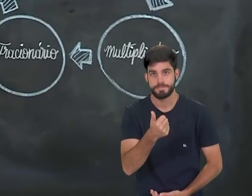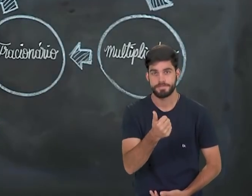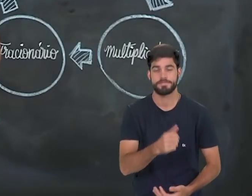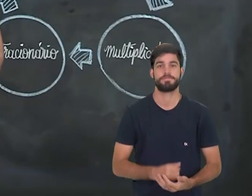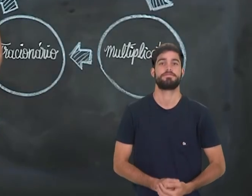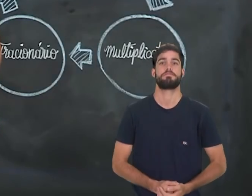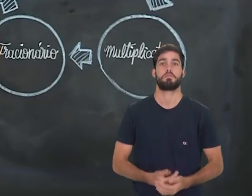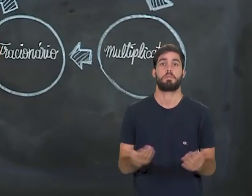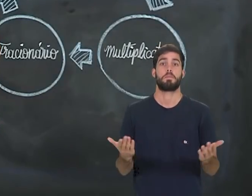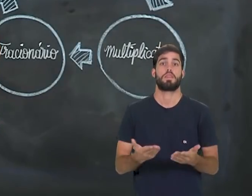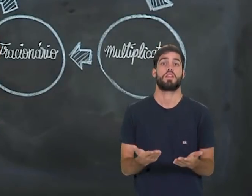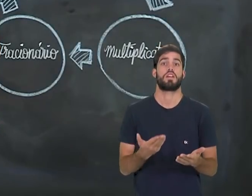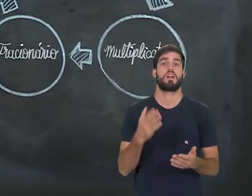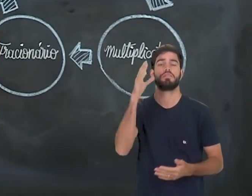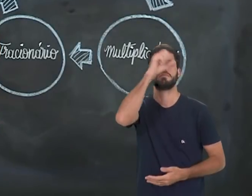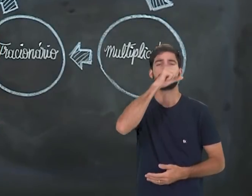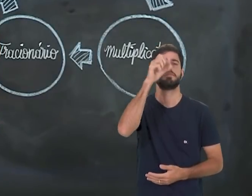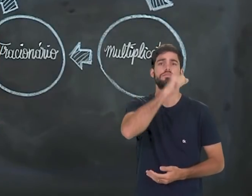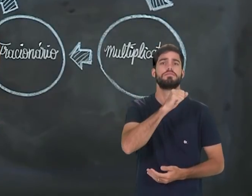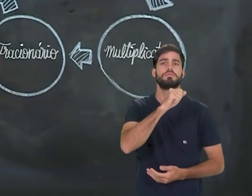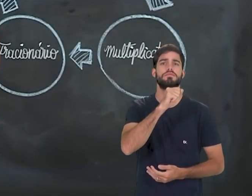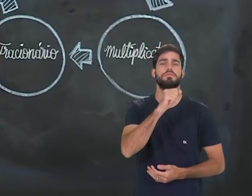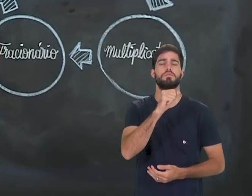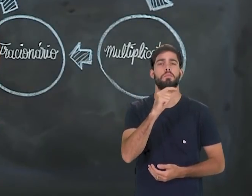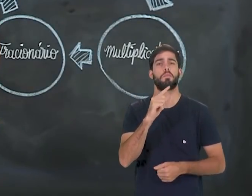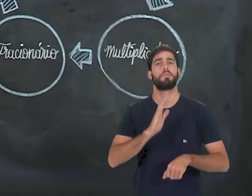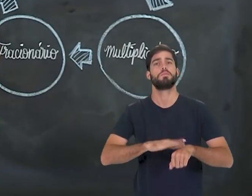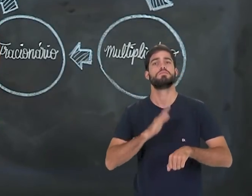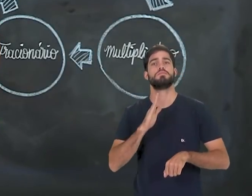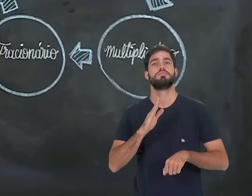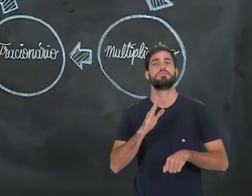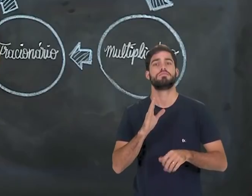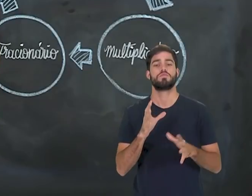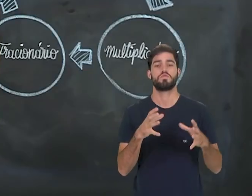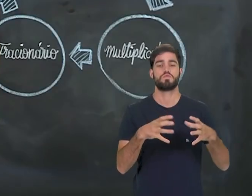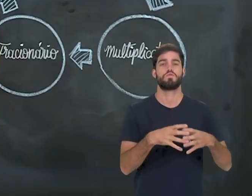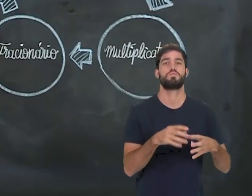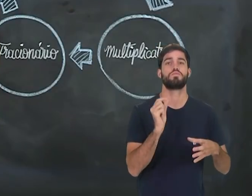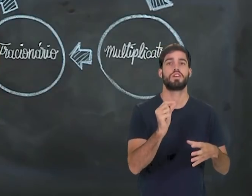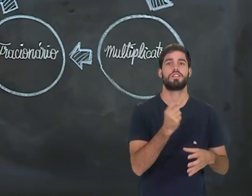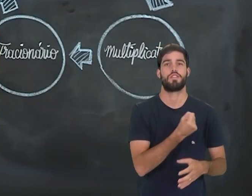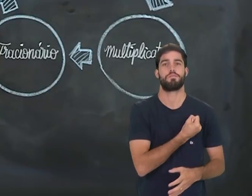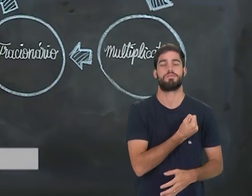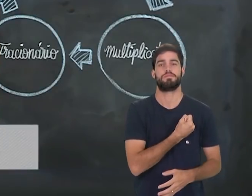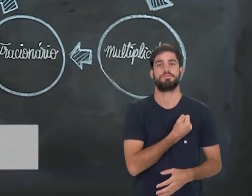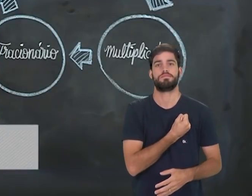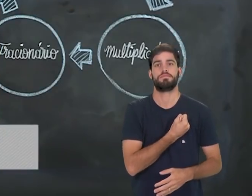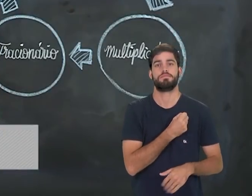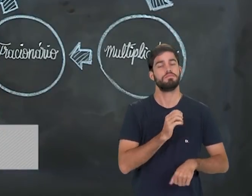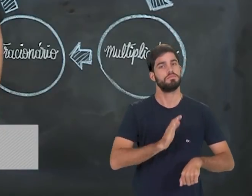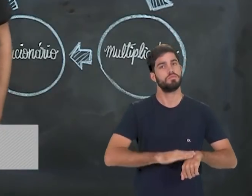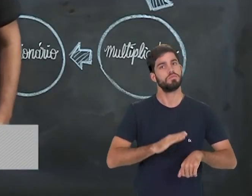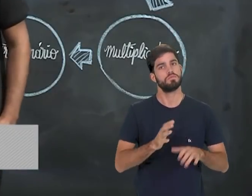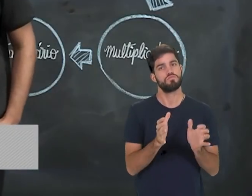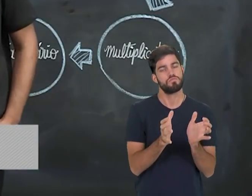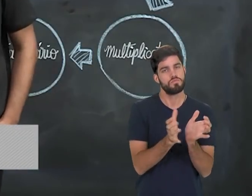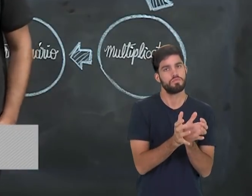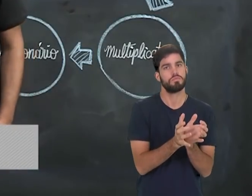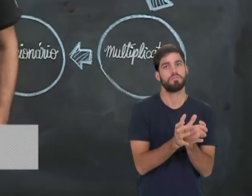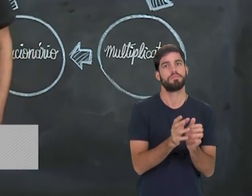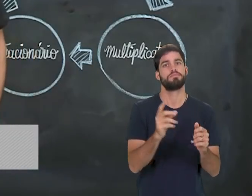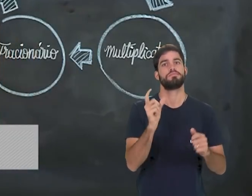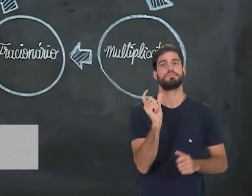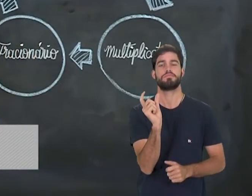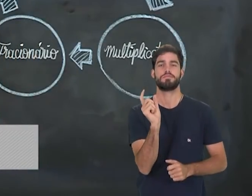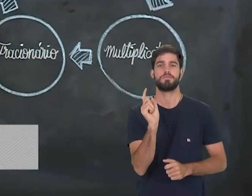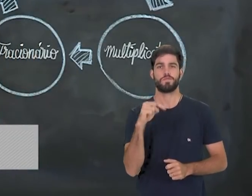Olá, tudo bem? Hoje a gente vai aprender um pouquinho mais sobre a classe dos numerais, ok? Mais uma classe de palavras para a